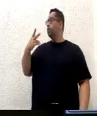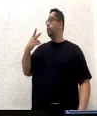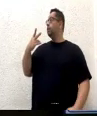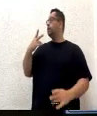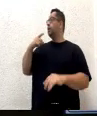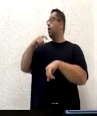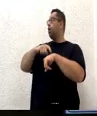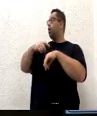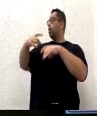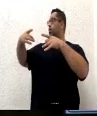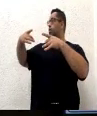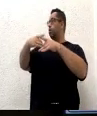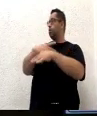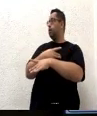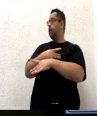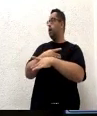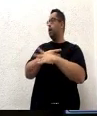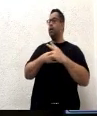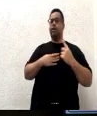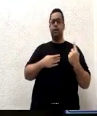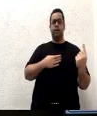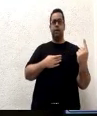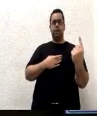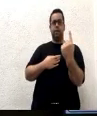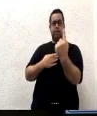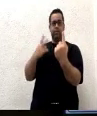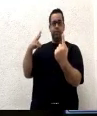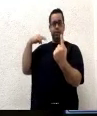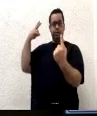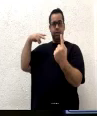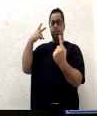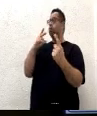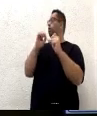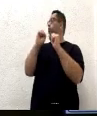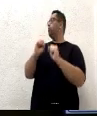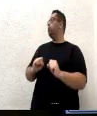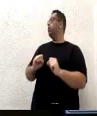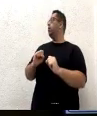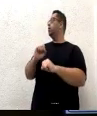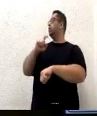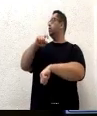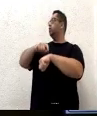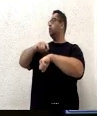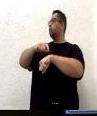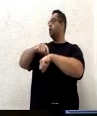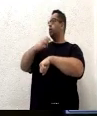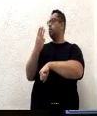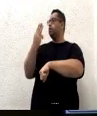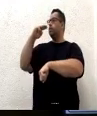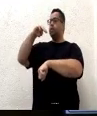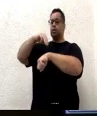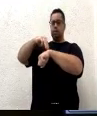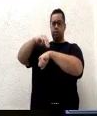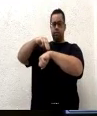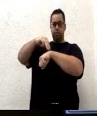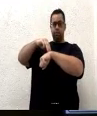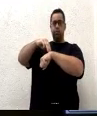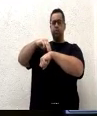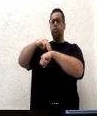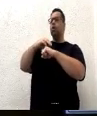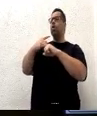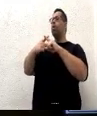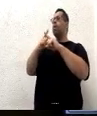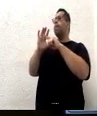na tribuna, cada vereador poderá solicitar o prazo improrrogável de 3 minutos, esclarecendo sobre